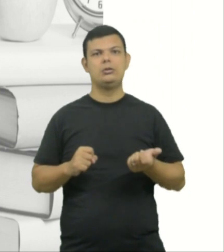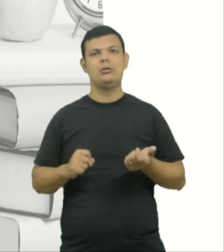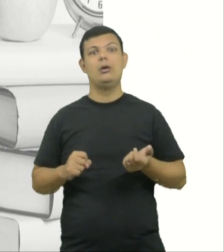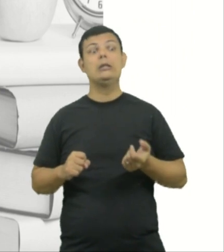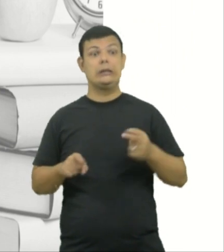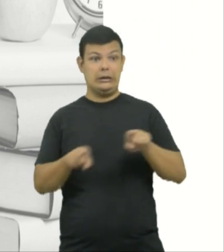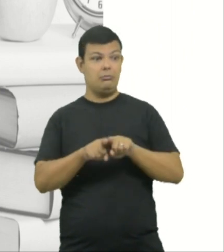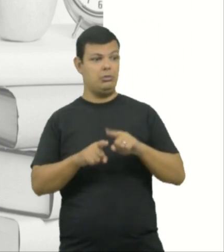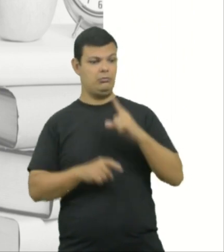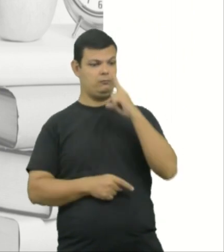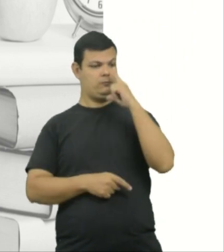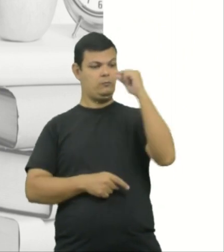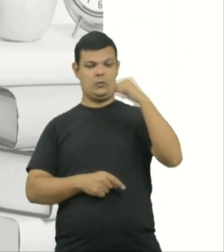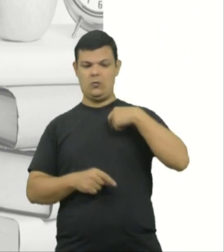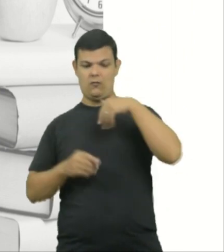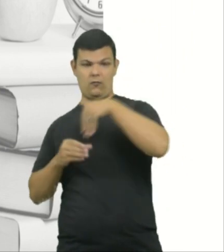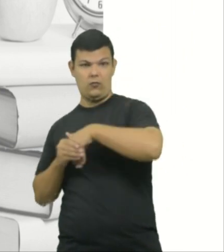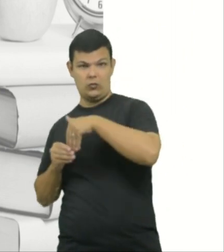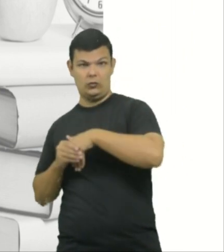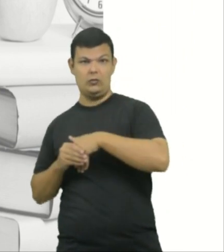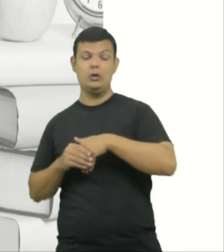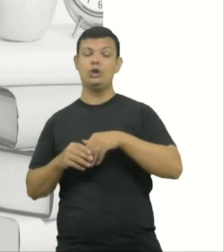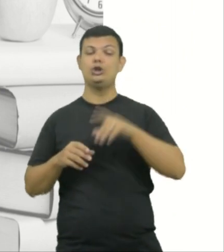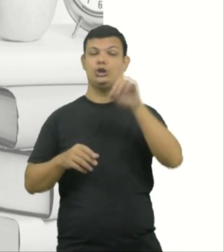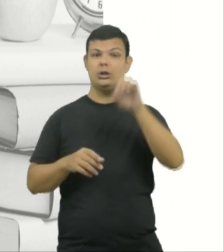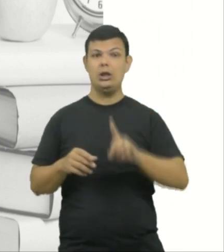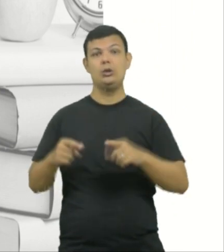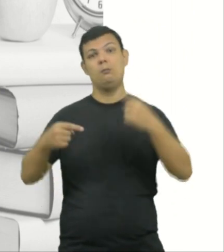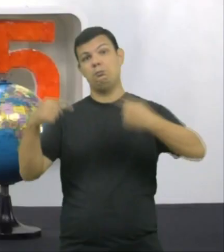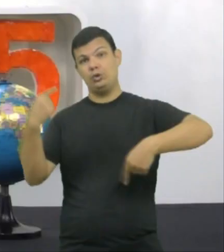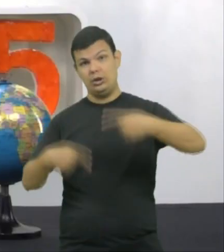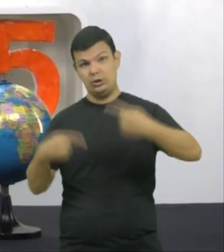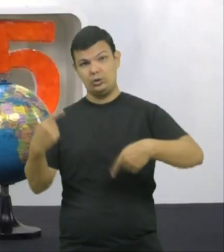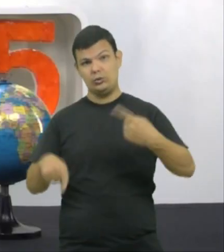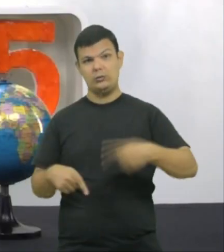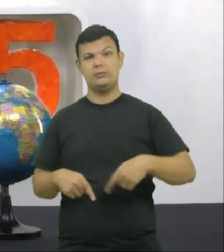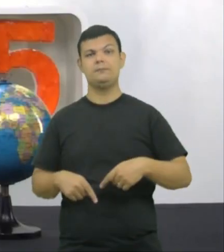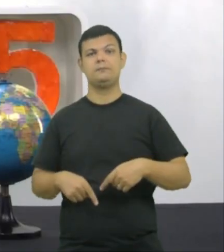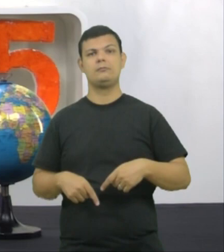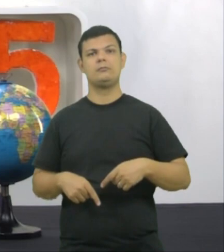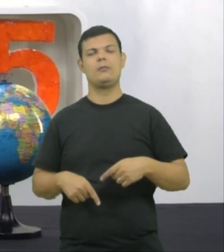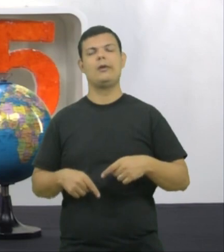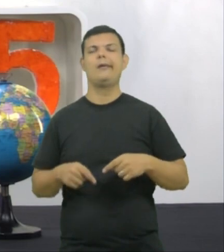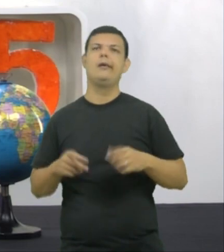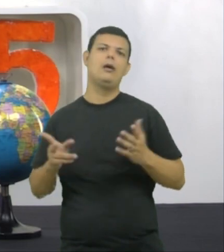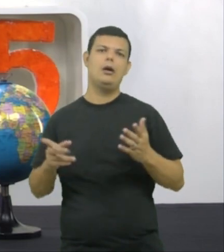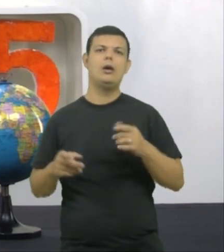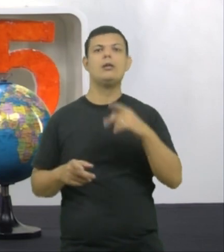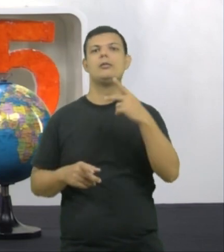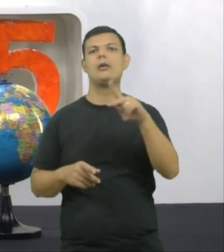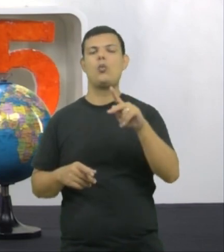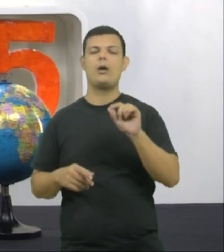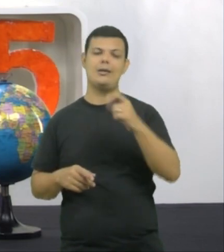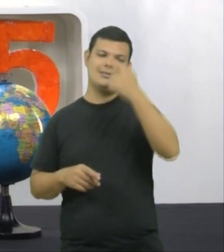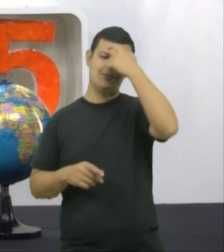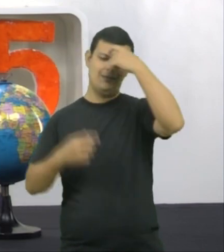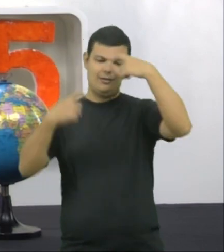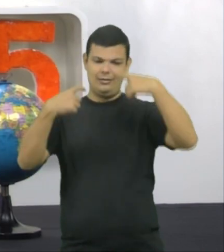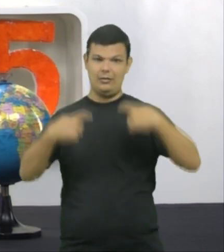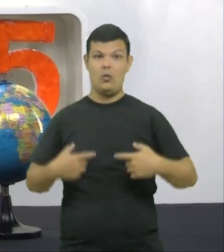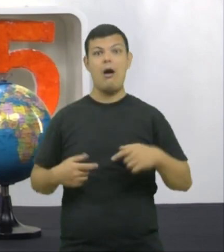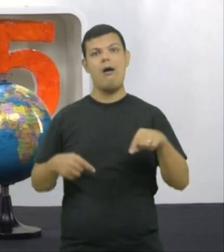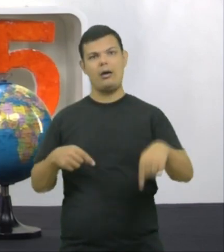ser votado e ter direitos políticos. Esse é o seu, no caso, é o que é ser cidadão no